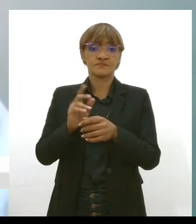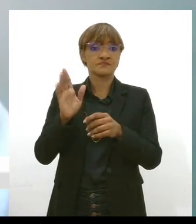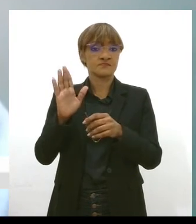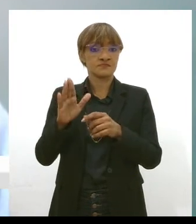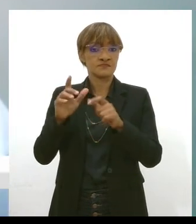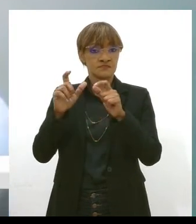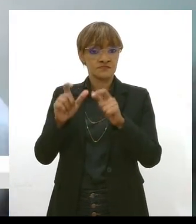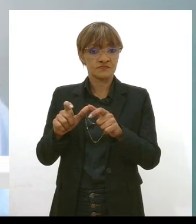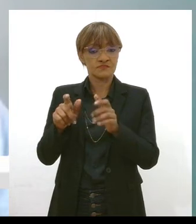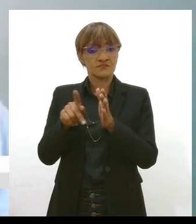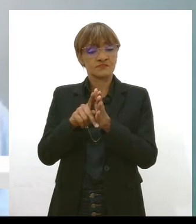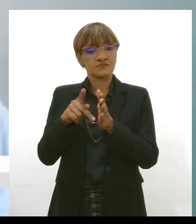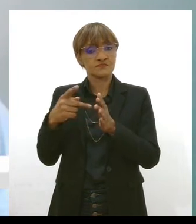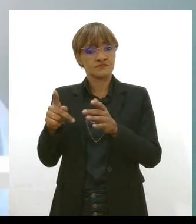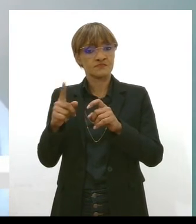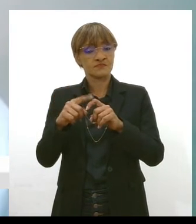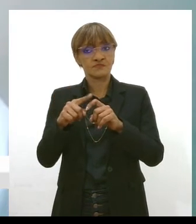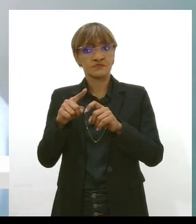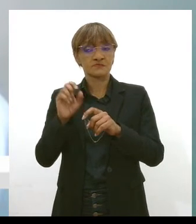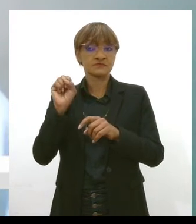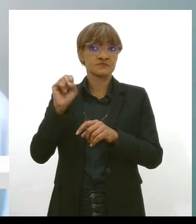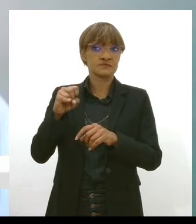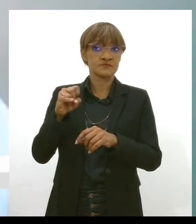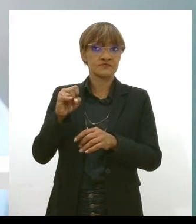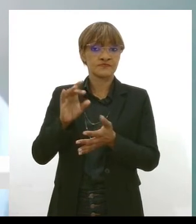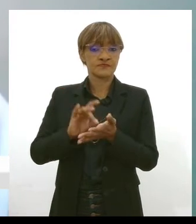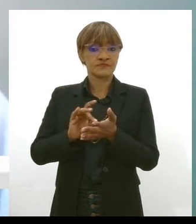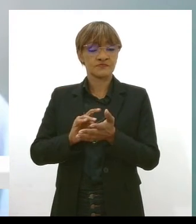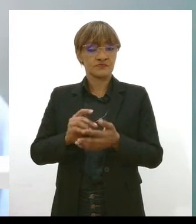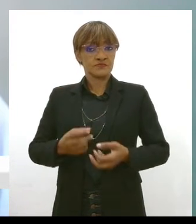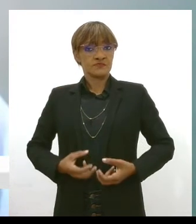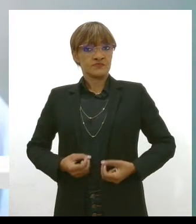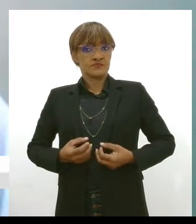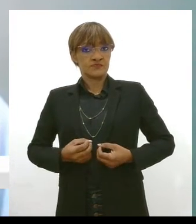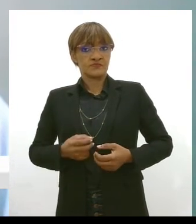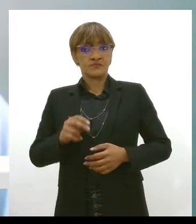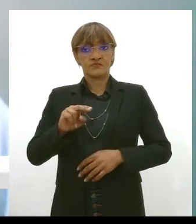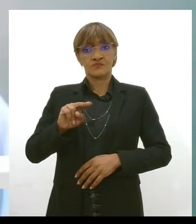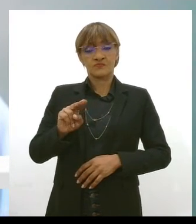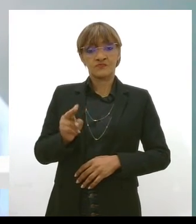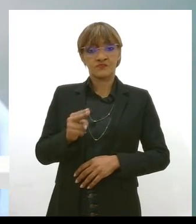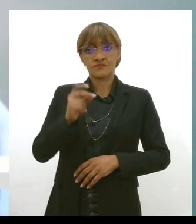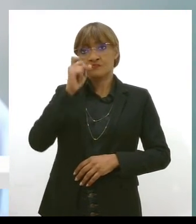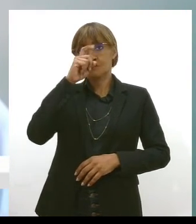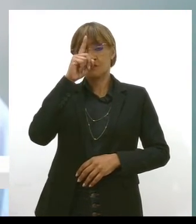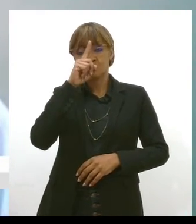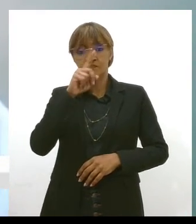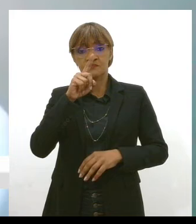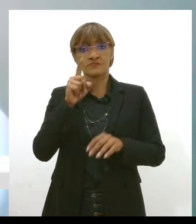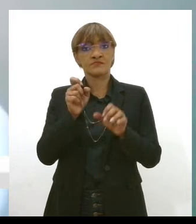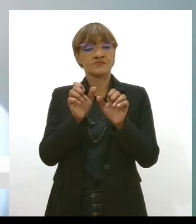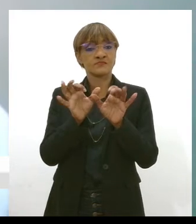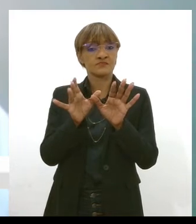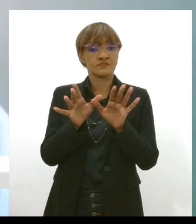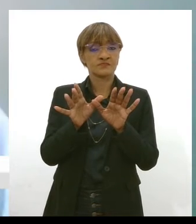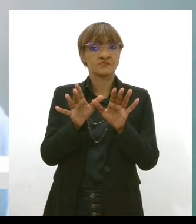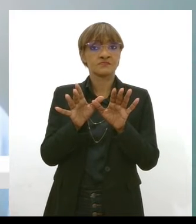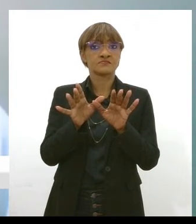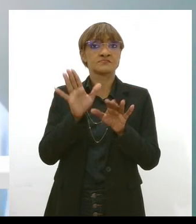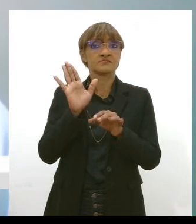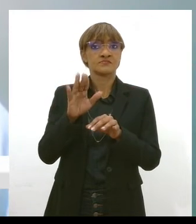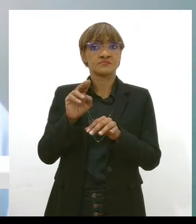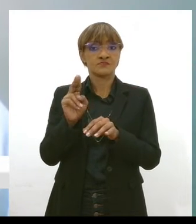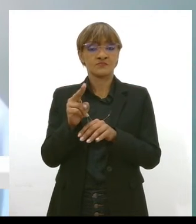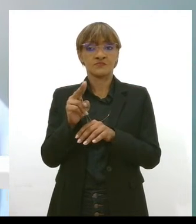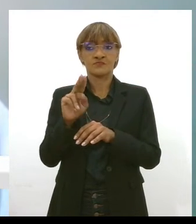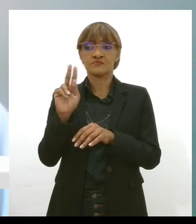um câncer, ou no hospital de cirurgia, ou no UZI, hospital de urgência, né? No